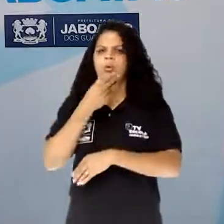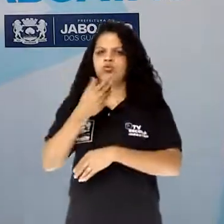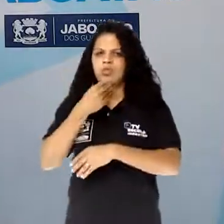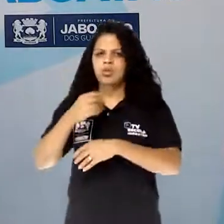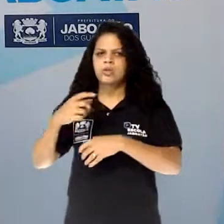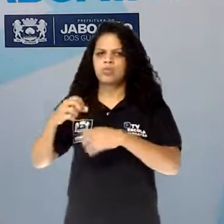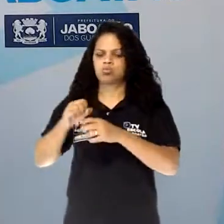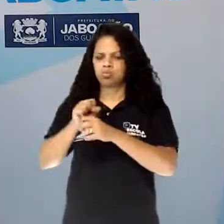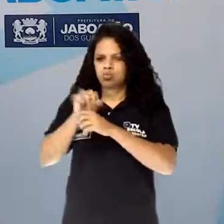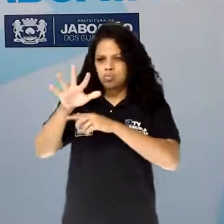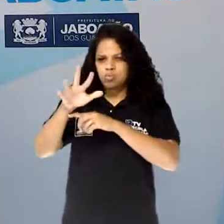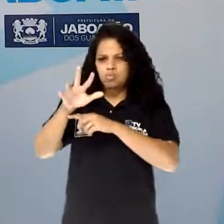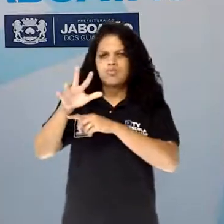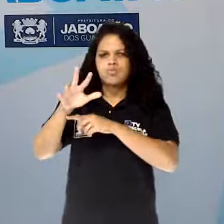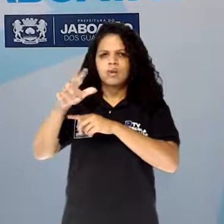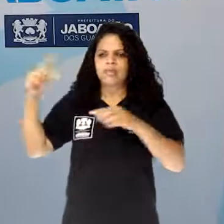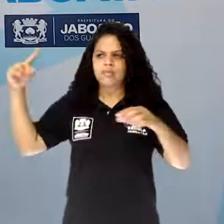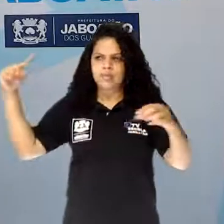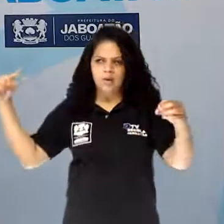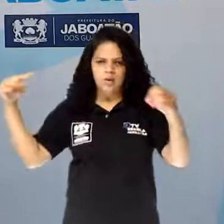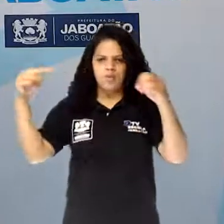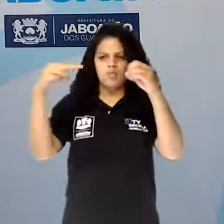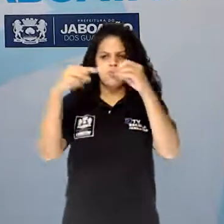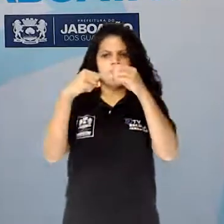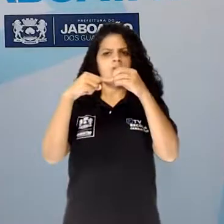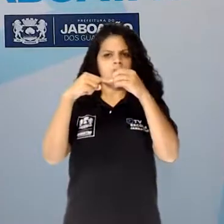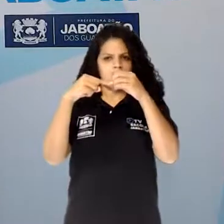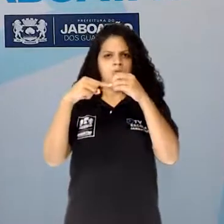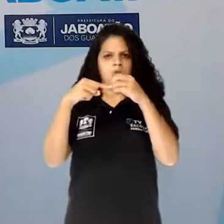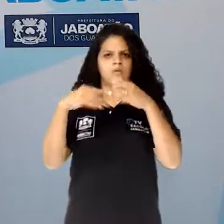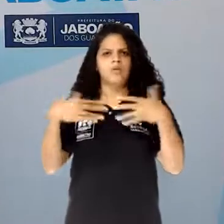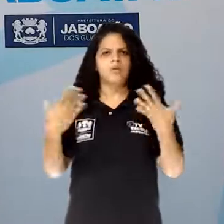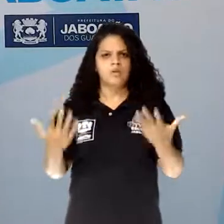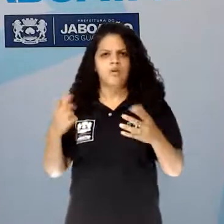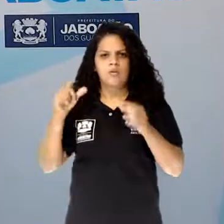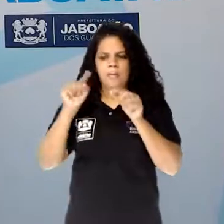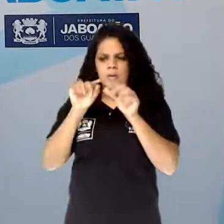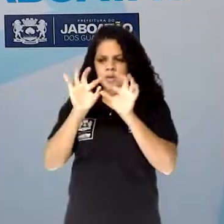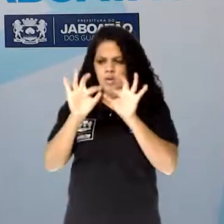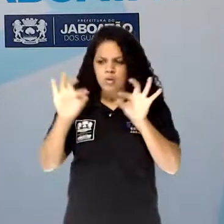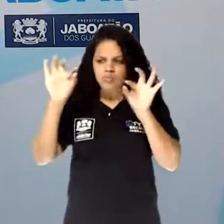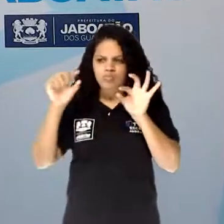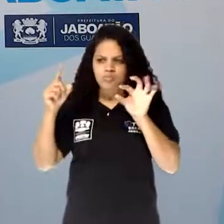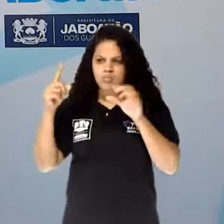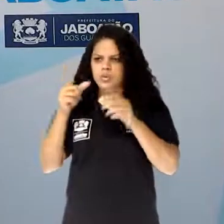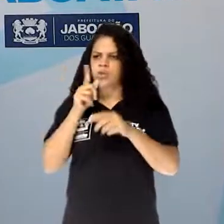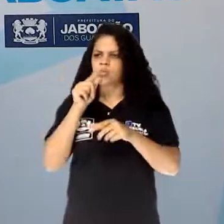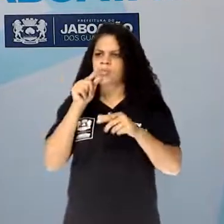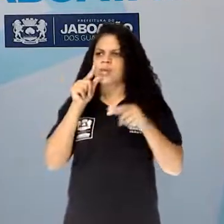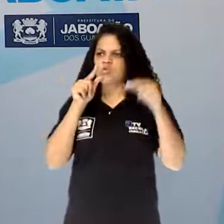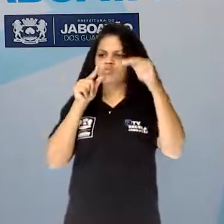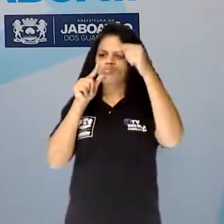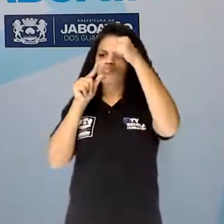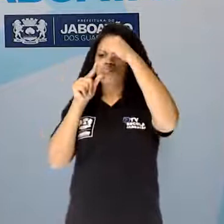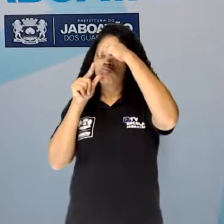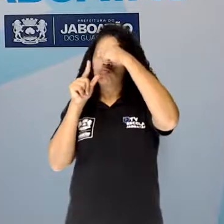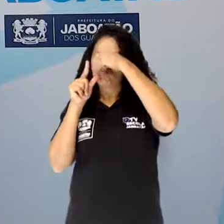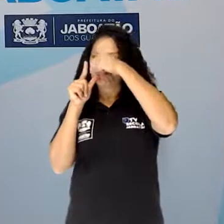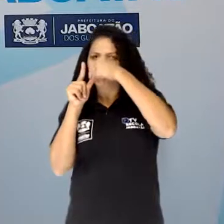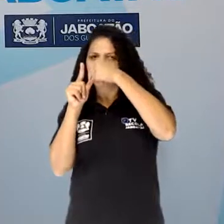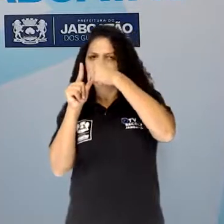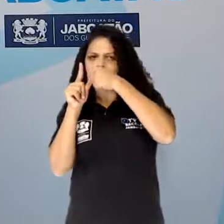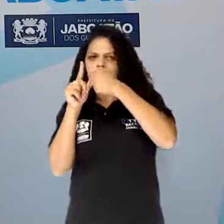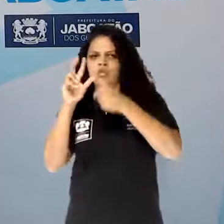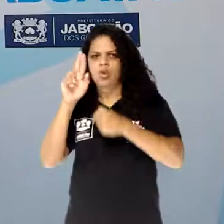espermatozoides até encontrar com o óvulo. Então ele vai passar aqui por dentro do pênis, certo? Através da